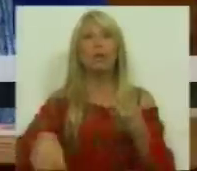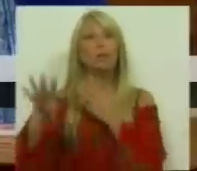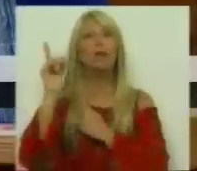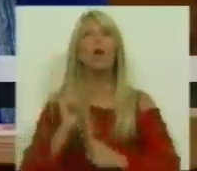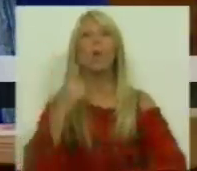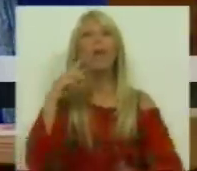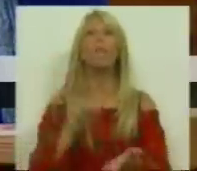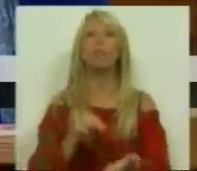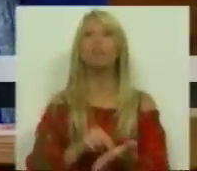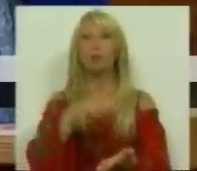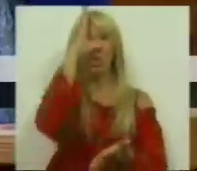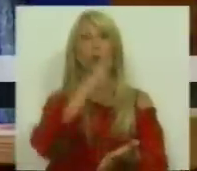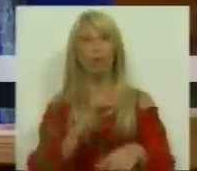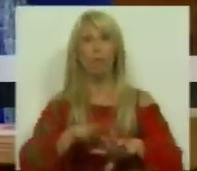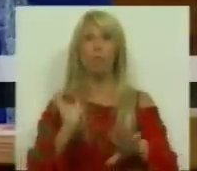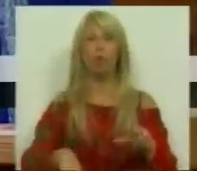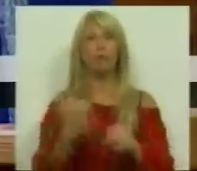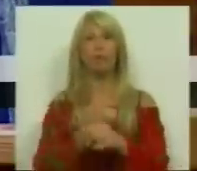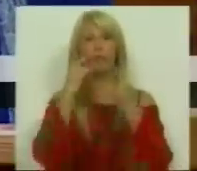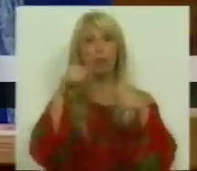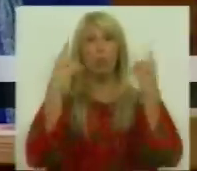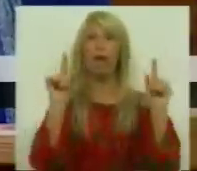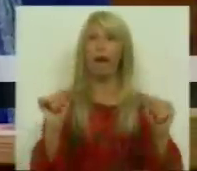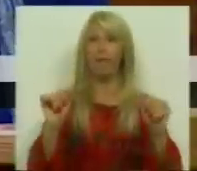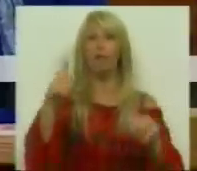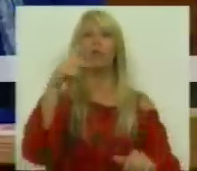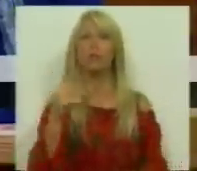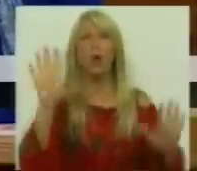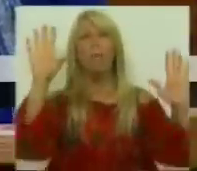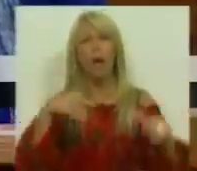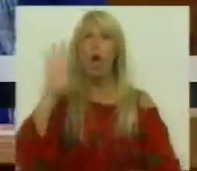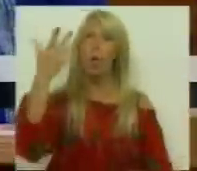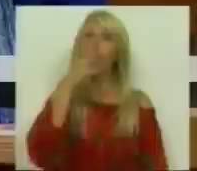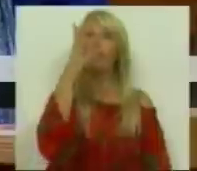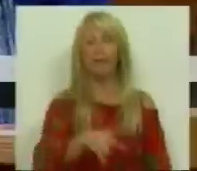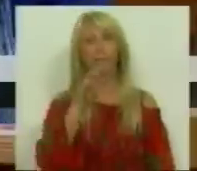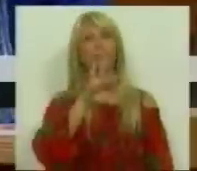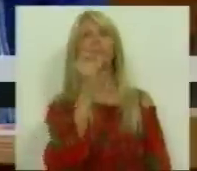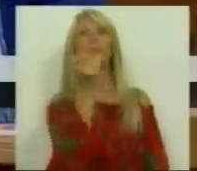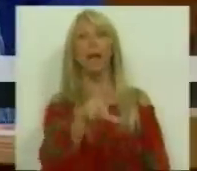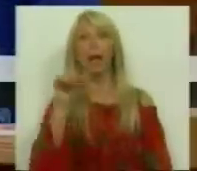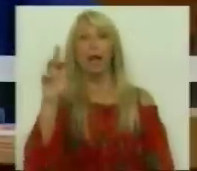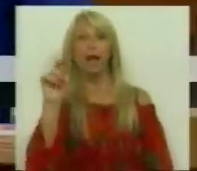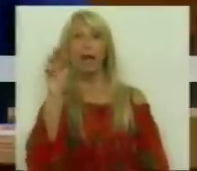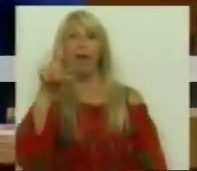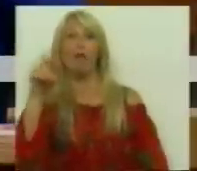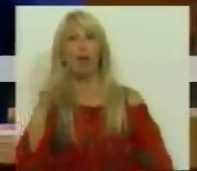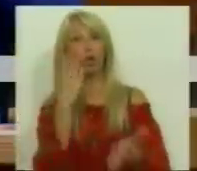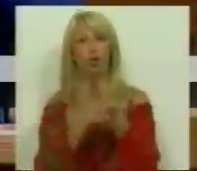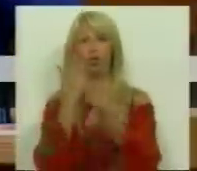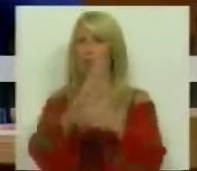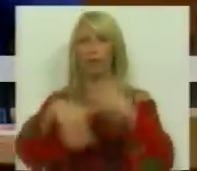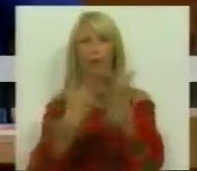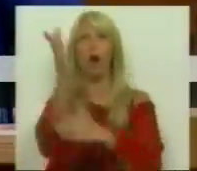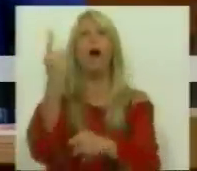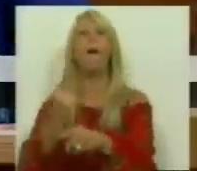Rádio e Televisão. Mas enquanto nos dizem que Miguel Relvas ainda está a estudar, o Ministro demitiu já um Conselho